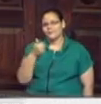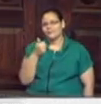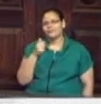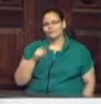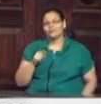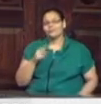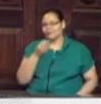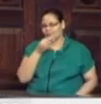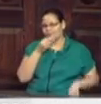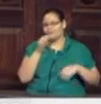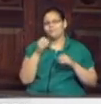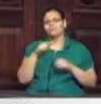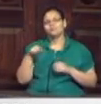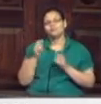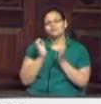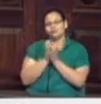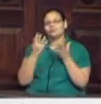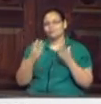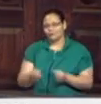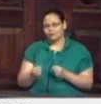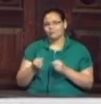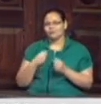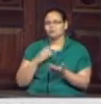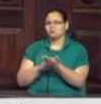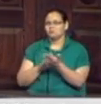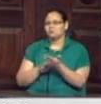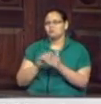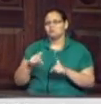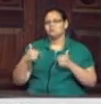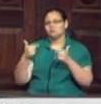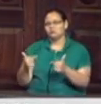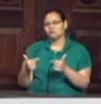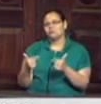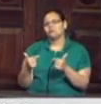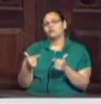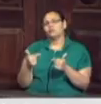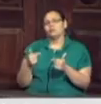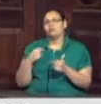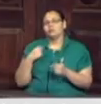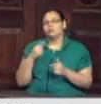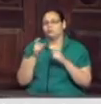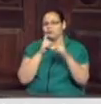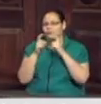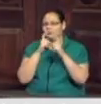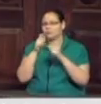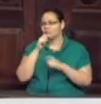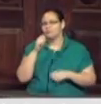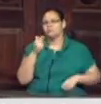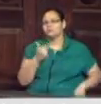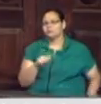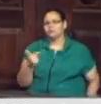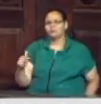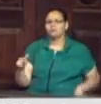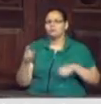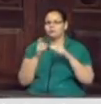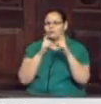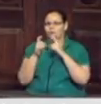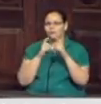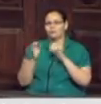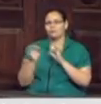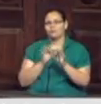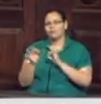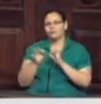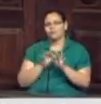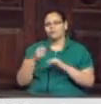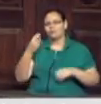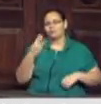é amplamente favorável e cumprimento a deputada pela iniciativa. Com os pareceres emitidos em discussão, não havendo quem queira discutir, o projeto